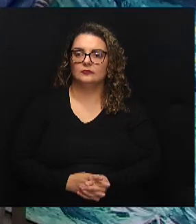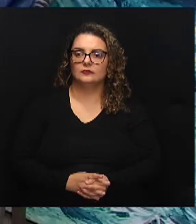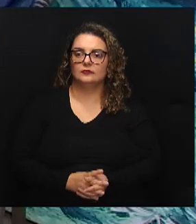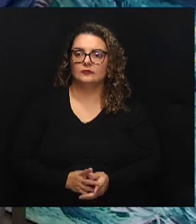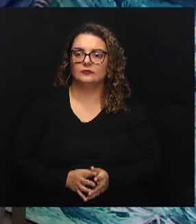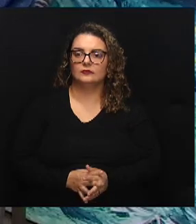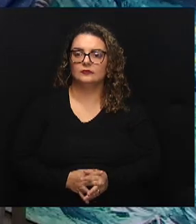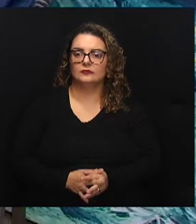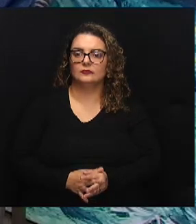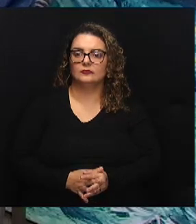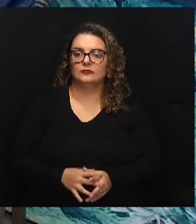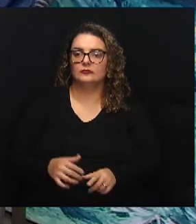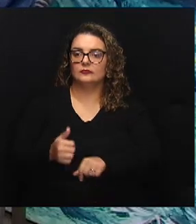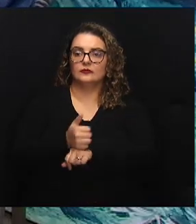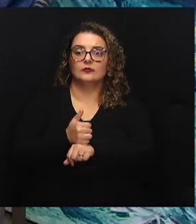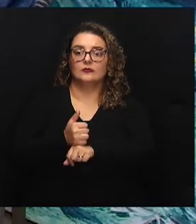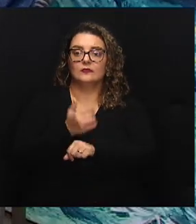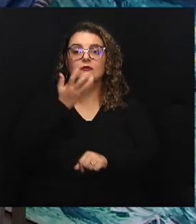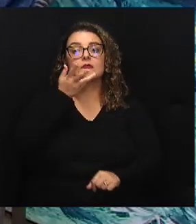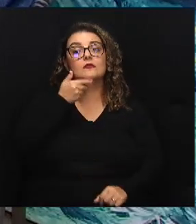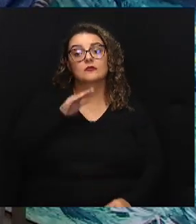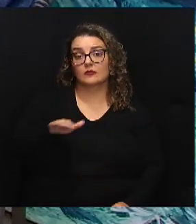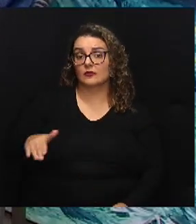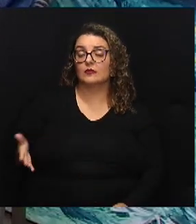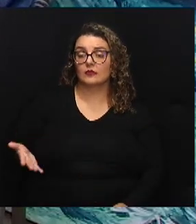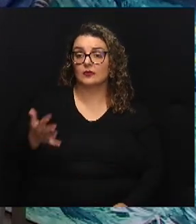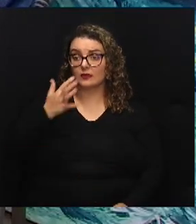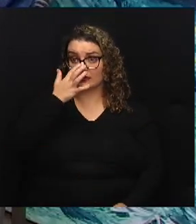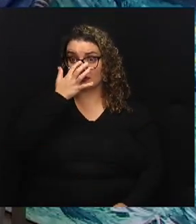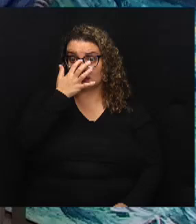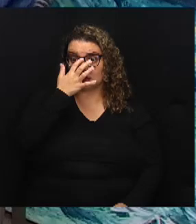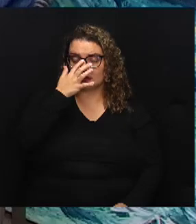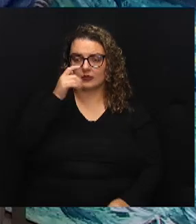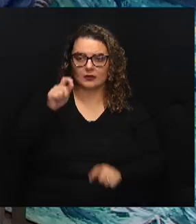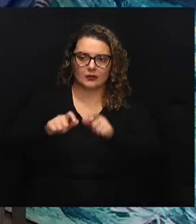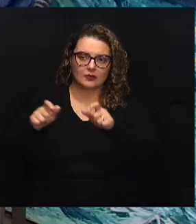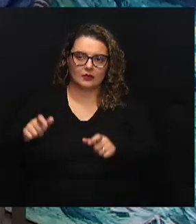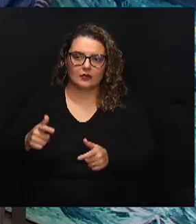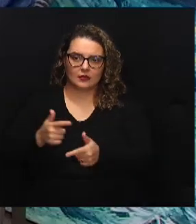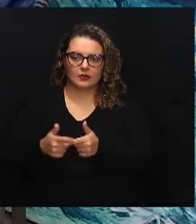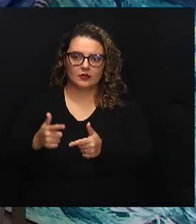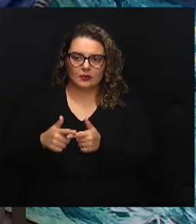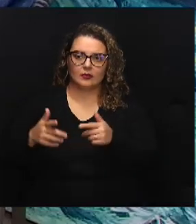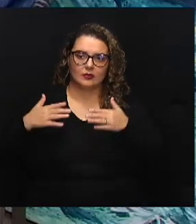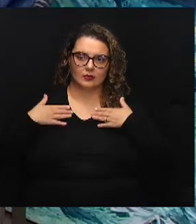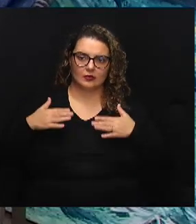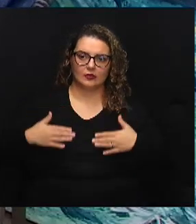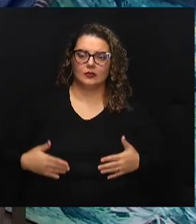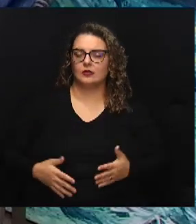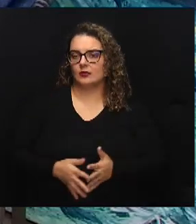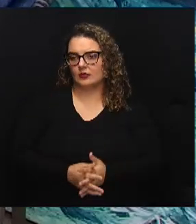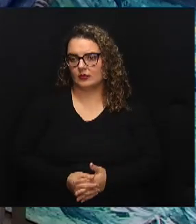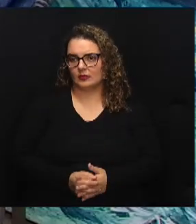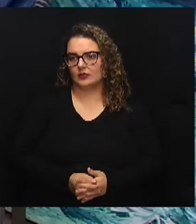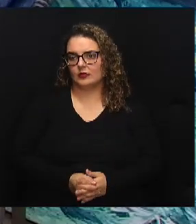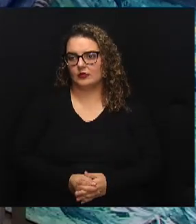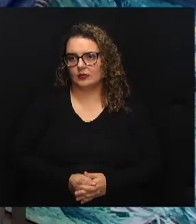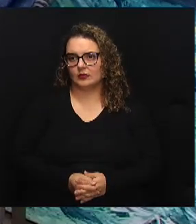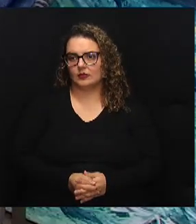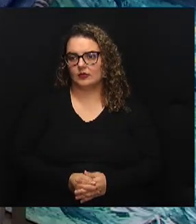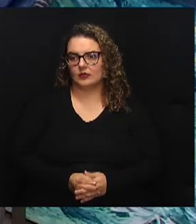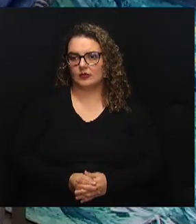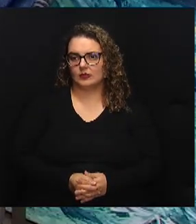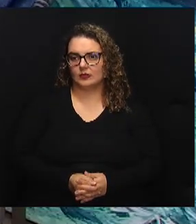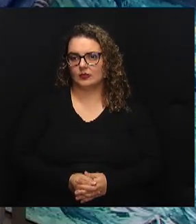era uma profissão das crianças e das pessoas que tinham problema físico. E